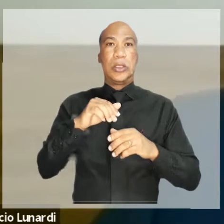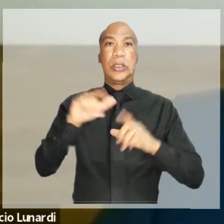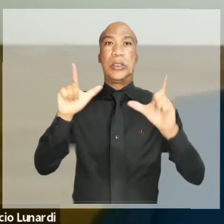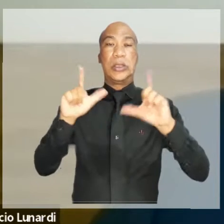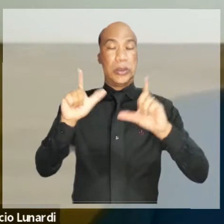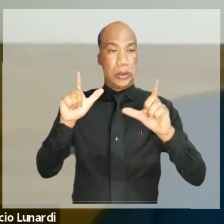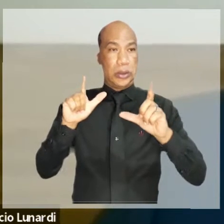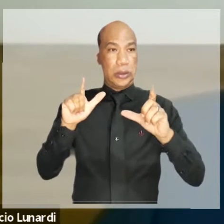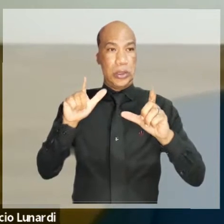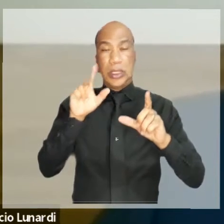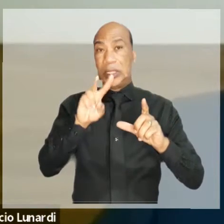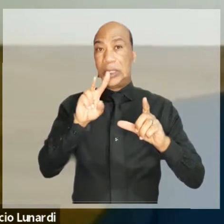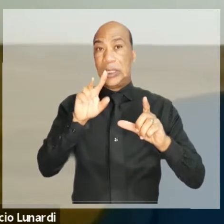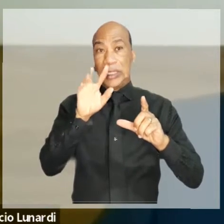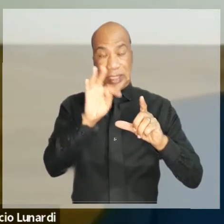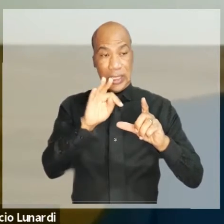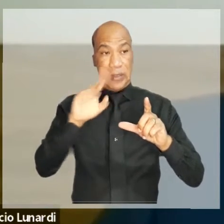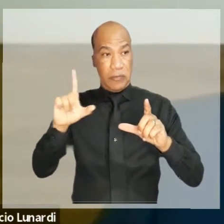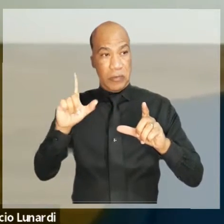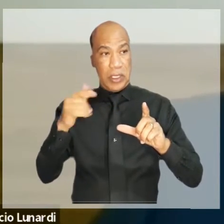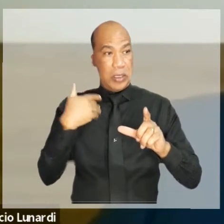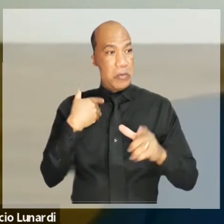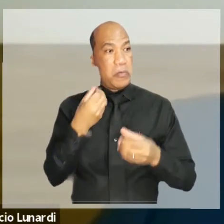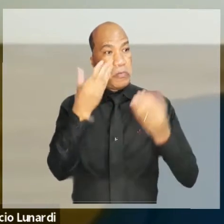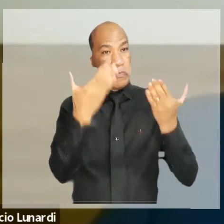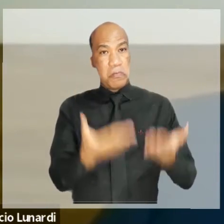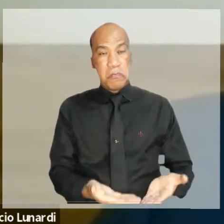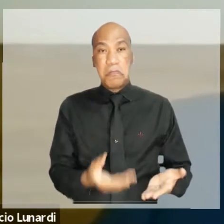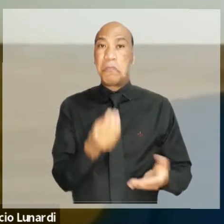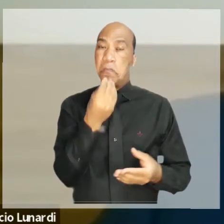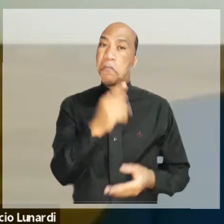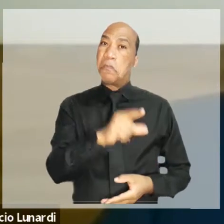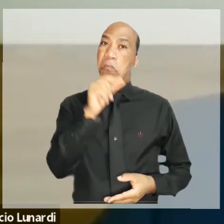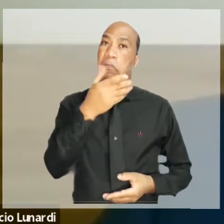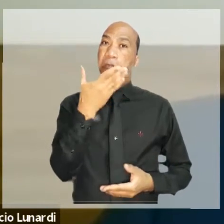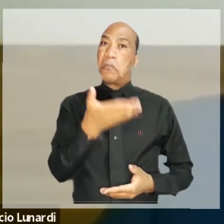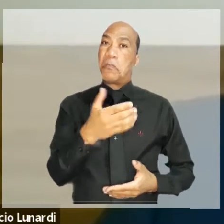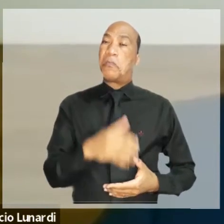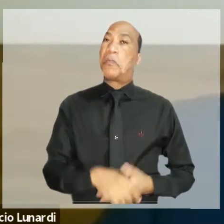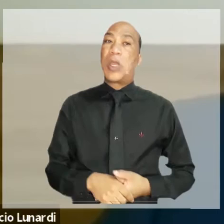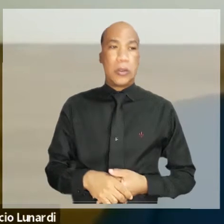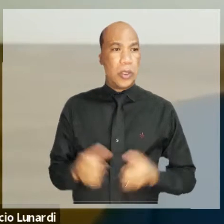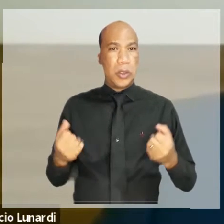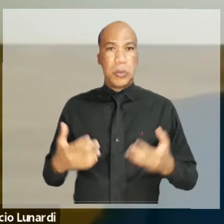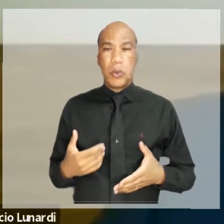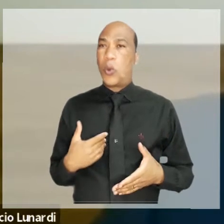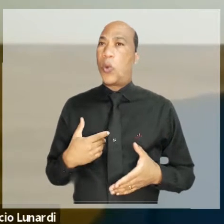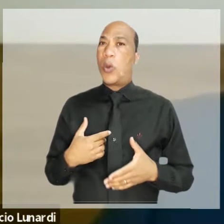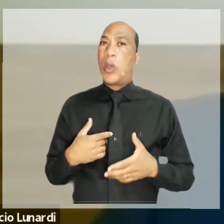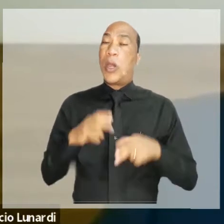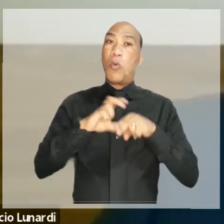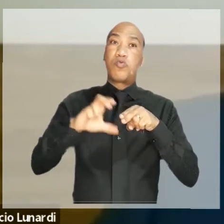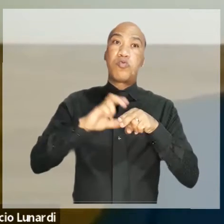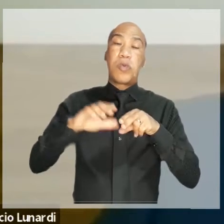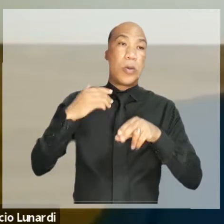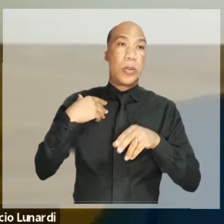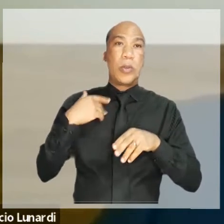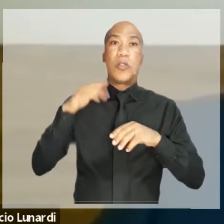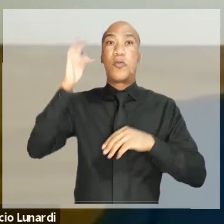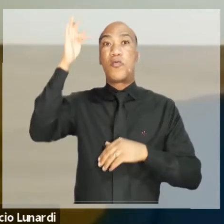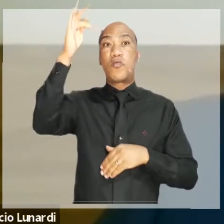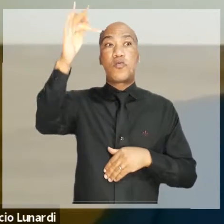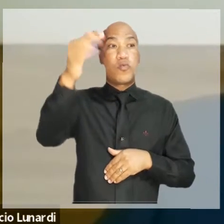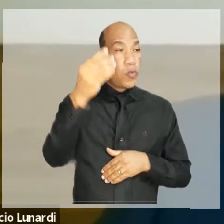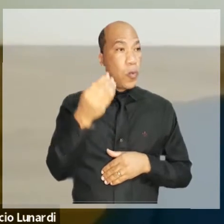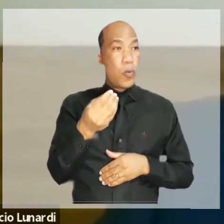Sichuan. Então, né, o programa, né, chama-se Expresso do Futuro, né, então depois o professor